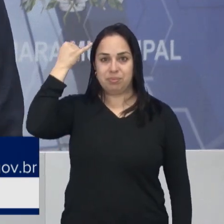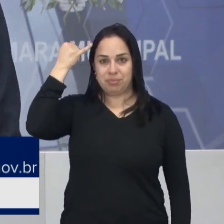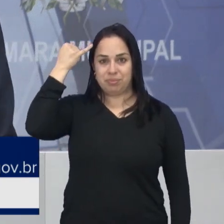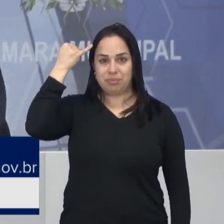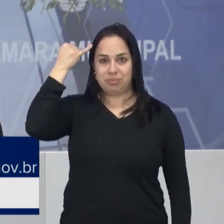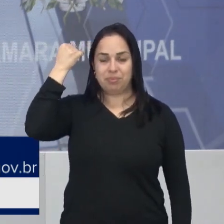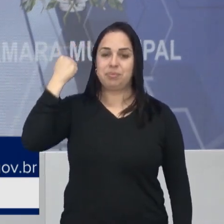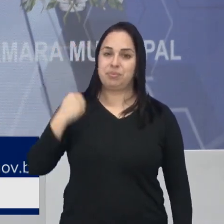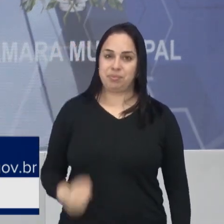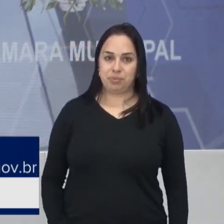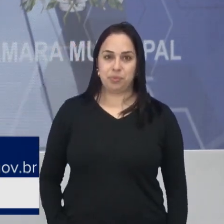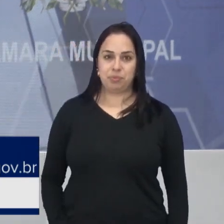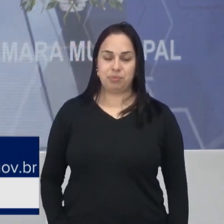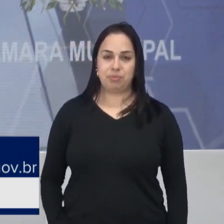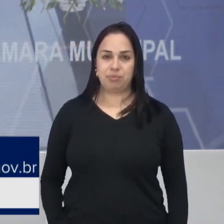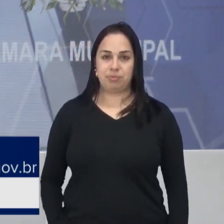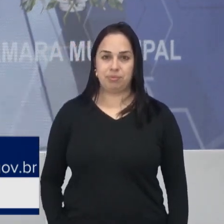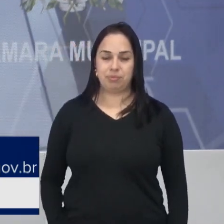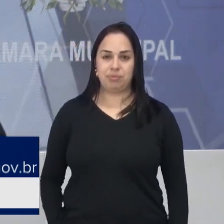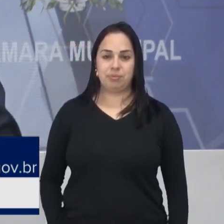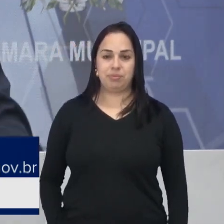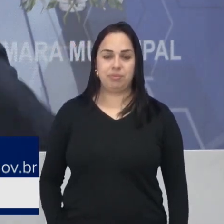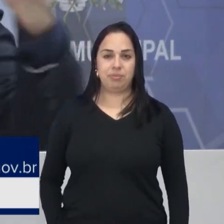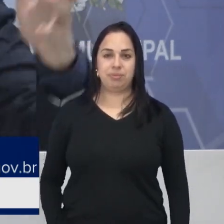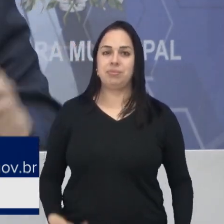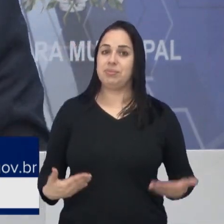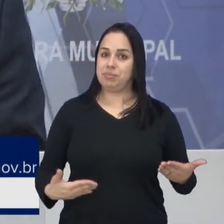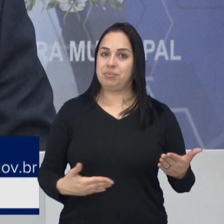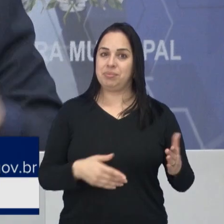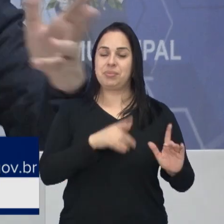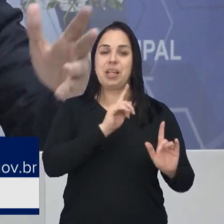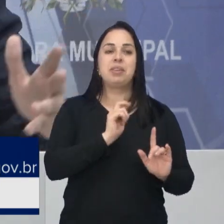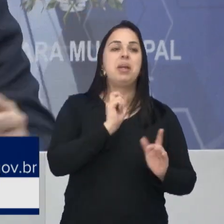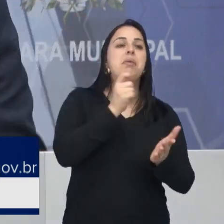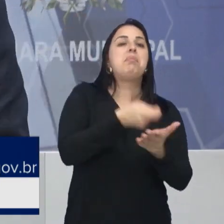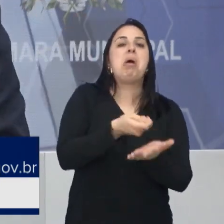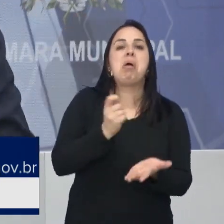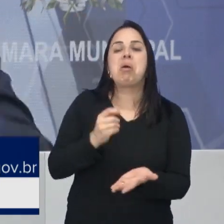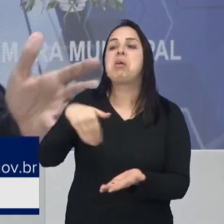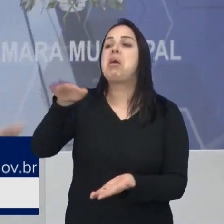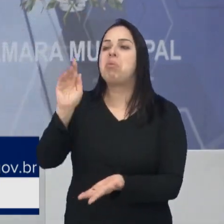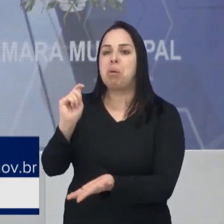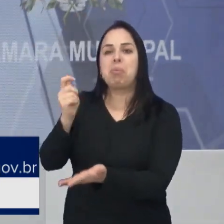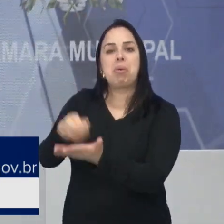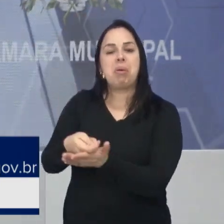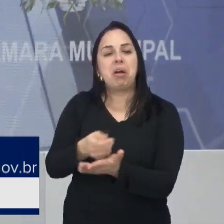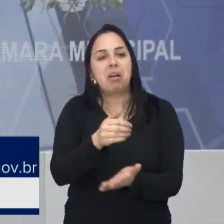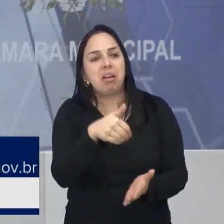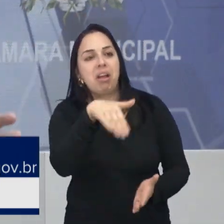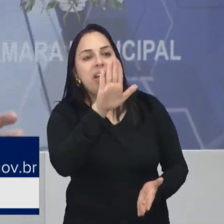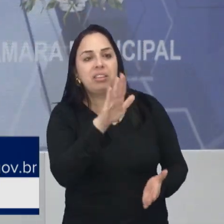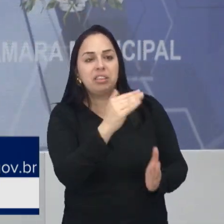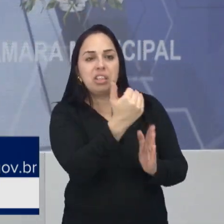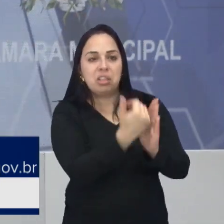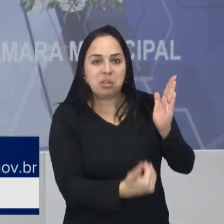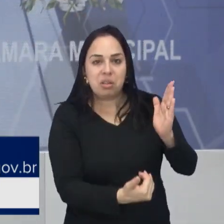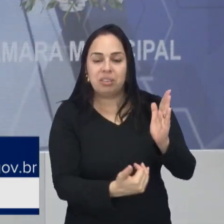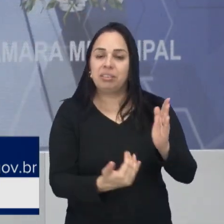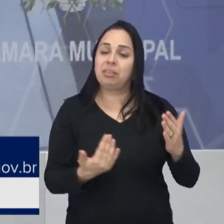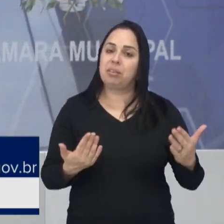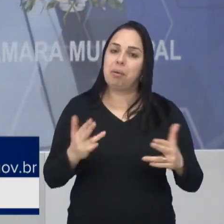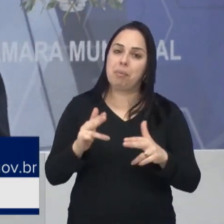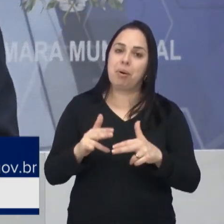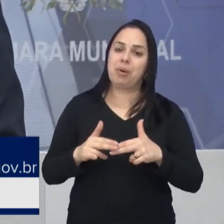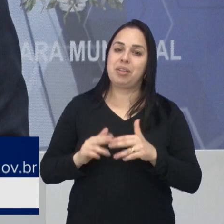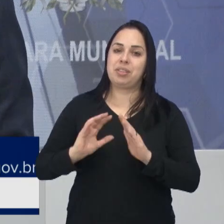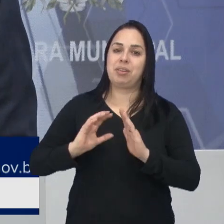né? Vira o reizinho que fica decidindo quem vai pagar quanto de imposto, quem vai ter isenção ou não. Então, por isso, hoje